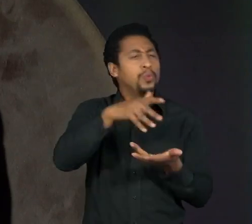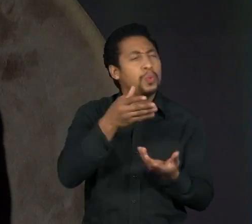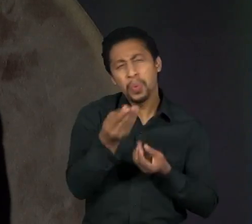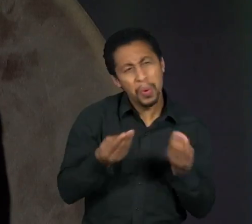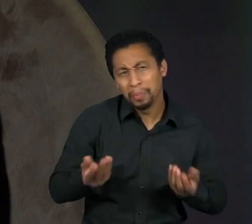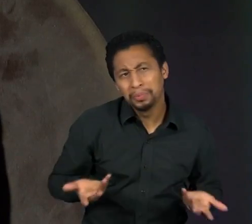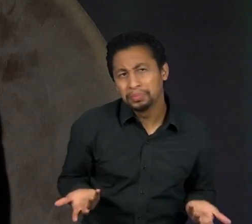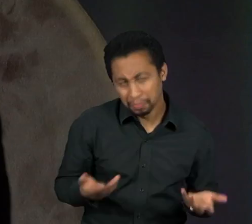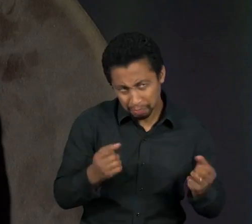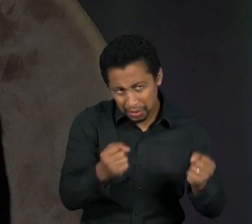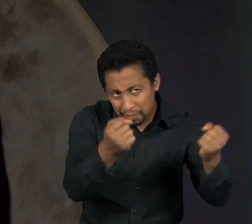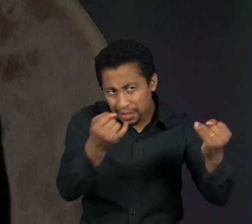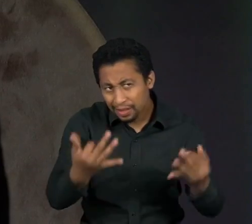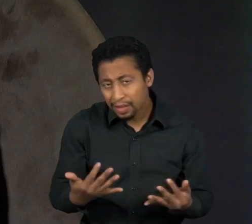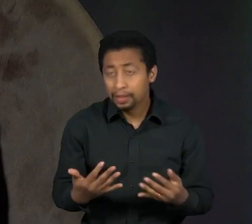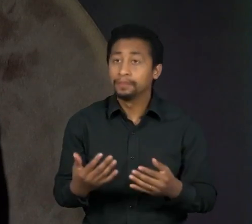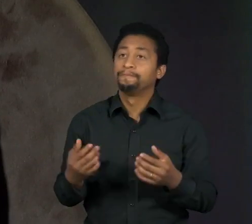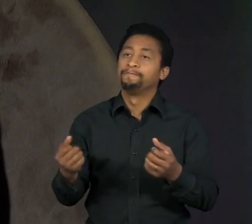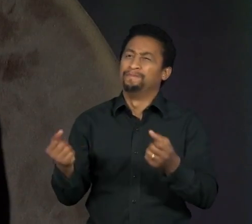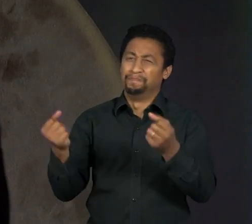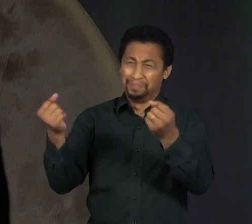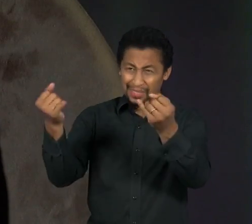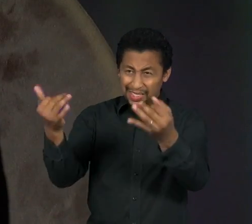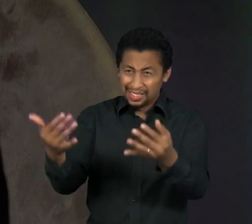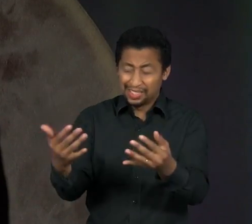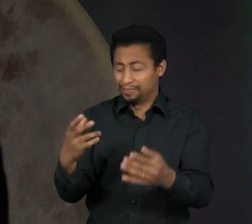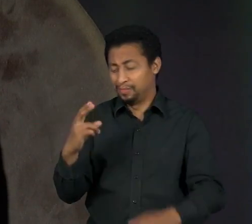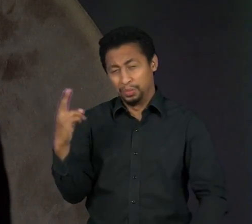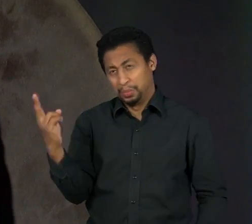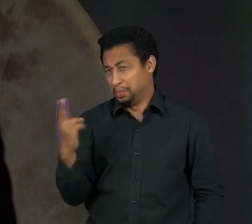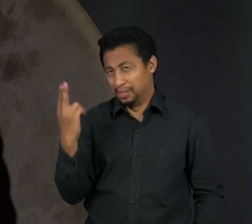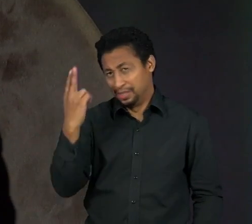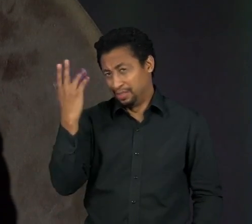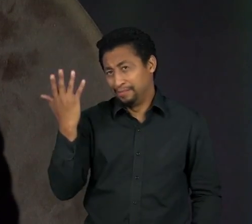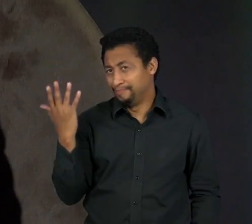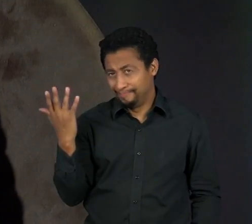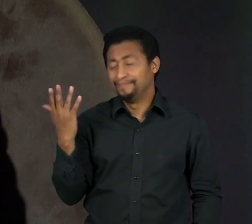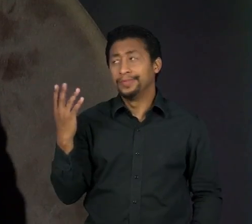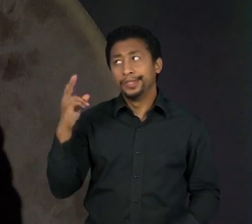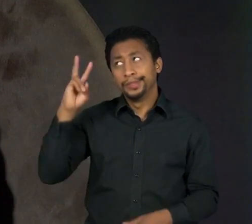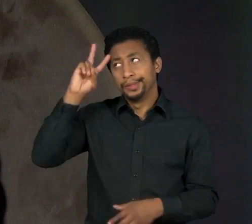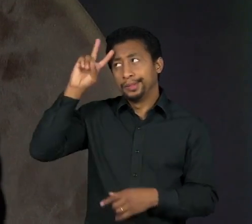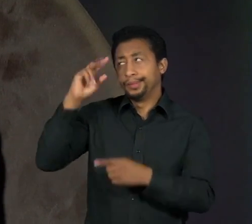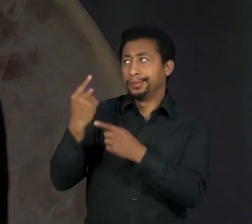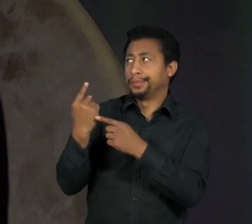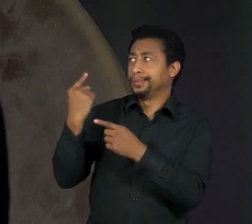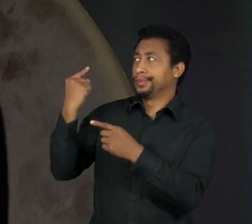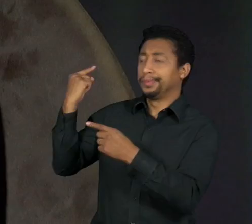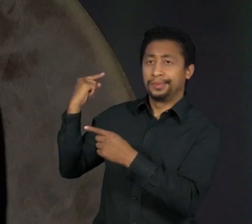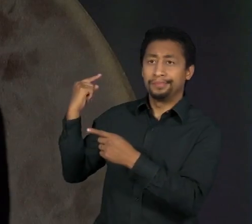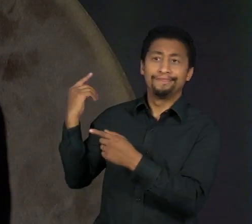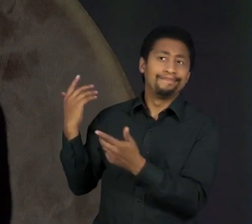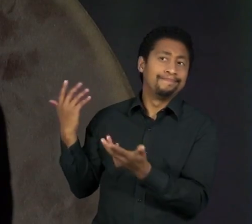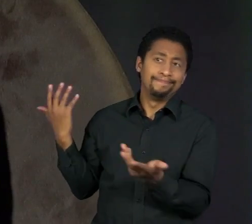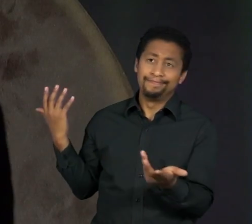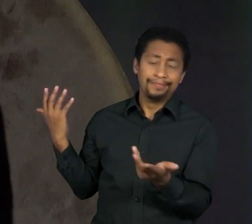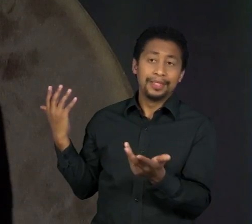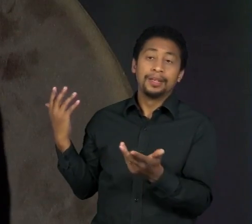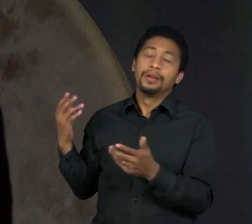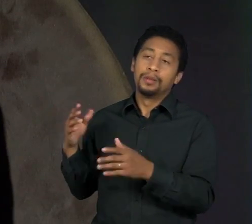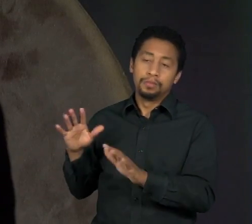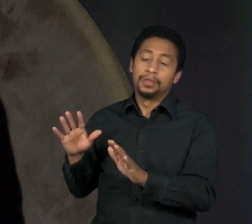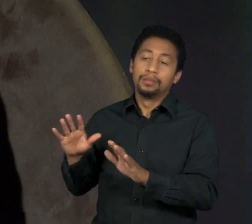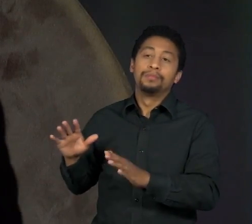dá para explicar, né? Eu acho que tem... E olhando para esse lugar que o Lê Maestro traz, né? Então, você tem, assim, a gente não teve nenhuma política reparatória, de fato,